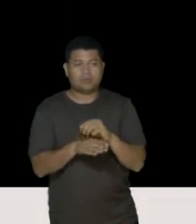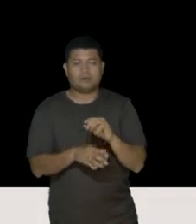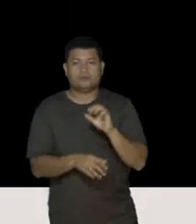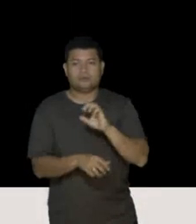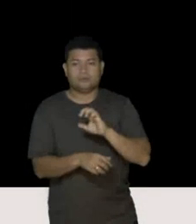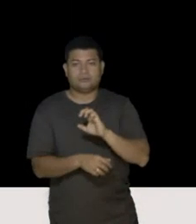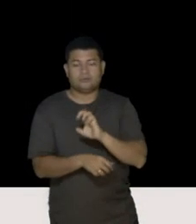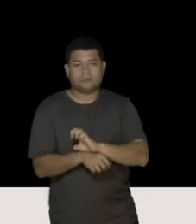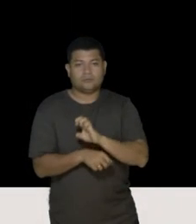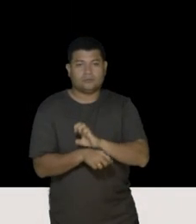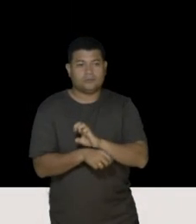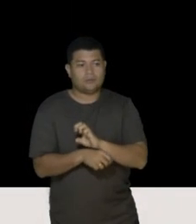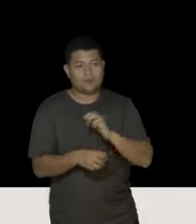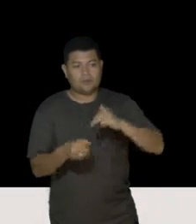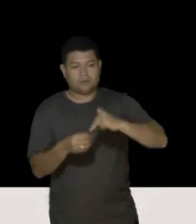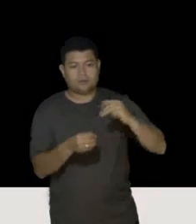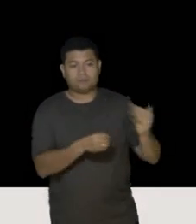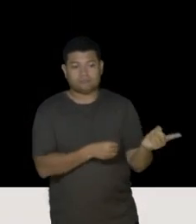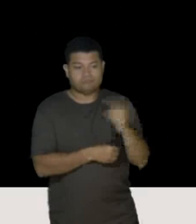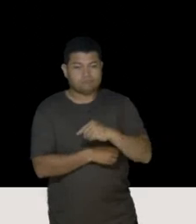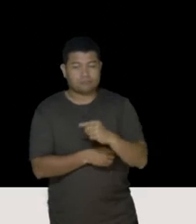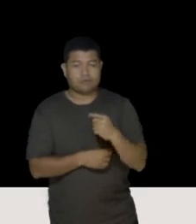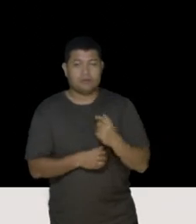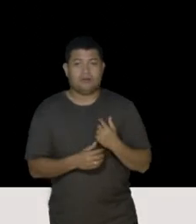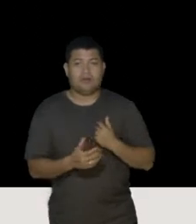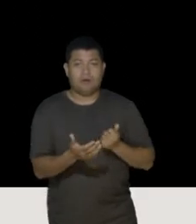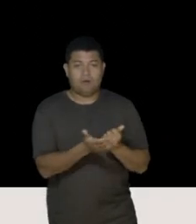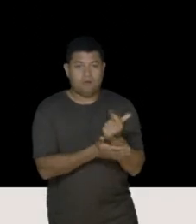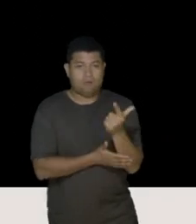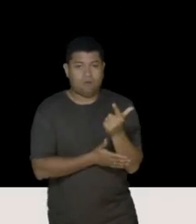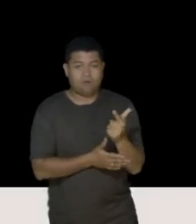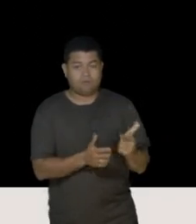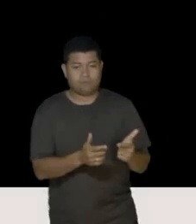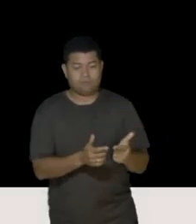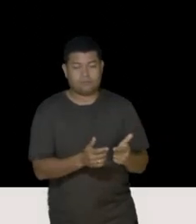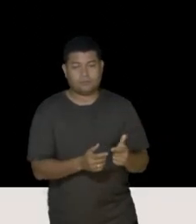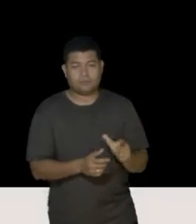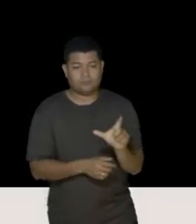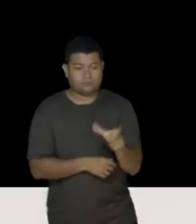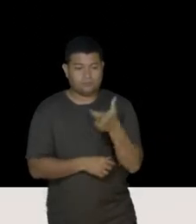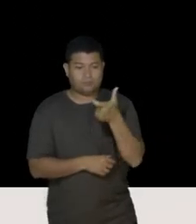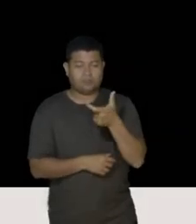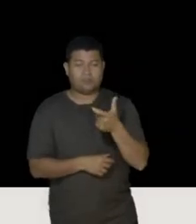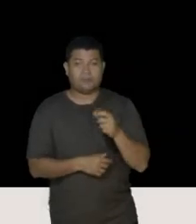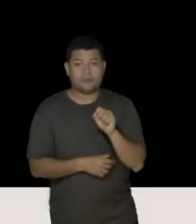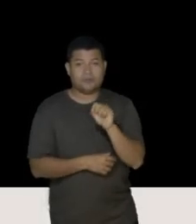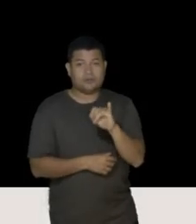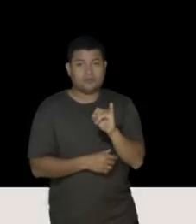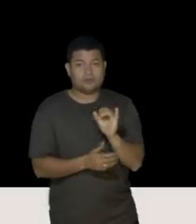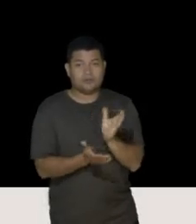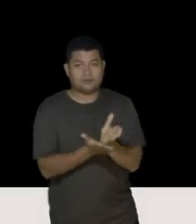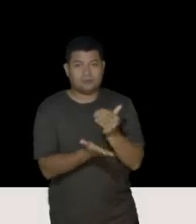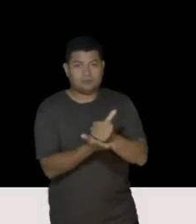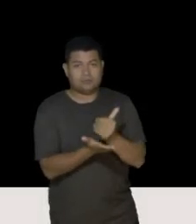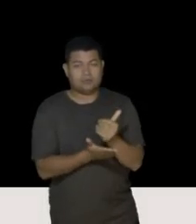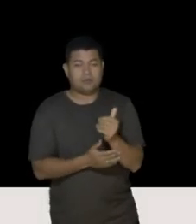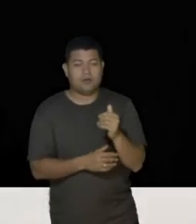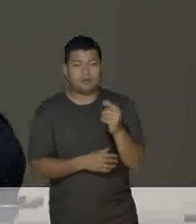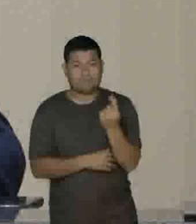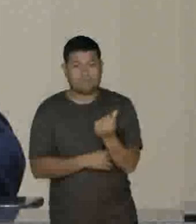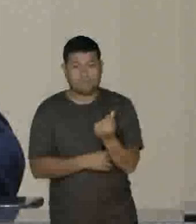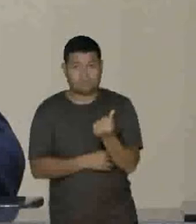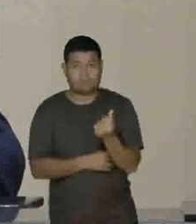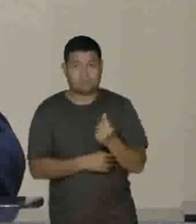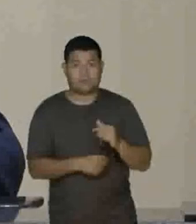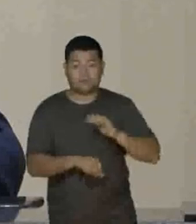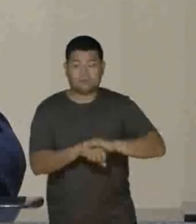de permitir a compra do bilhete a bordo na hipótese do fracionamento do preço. O autor é o deputado Ismael